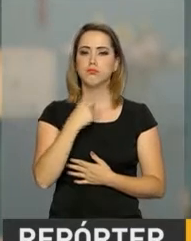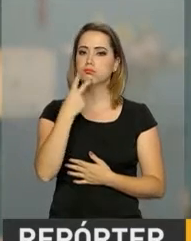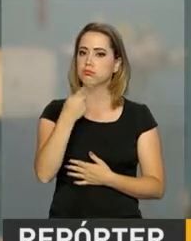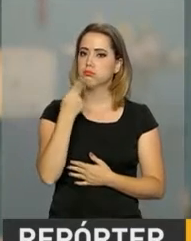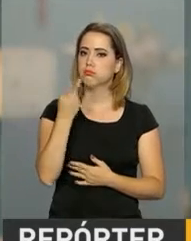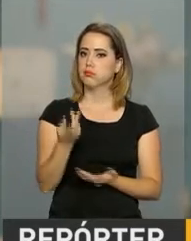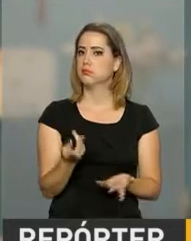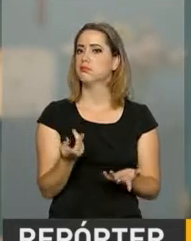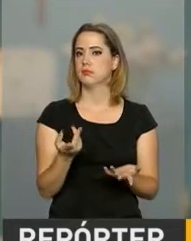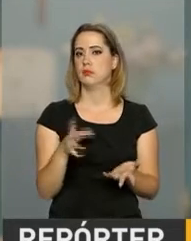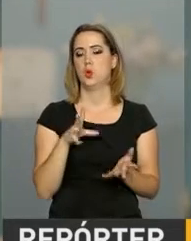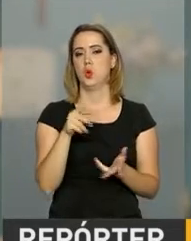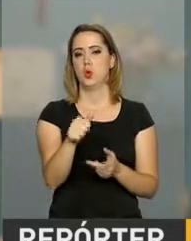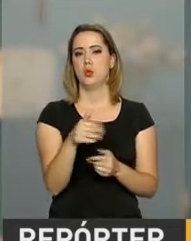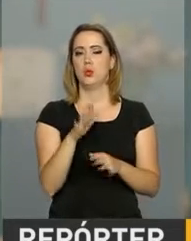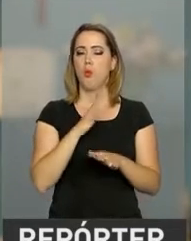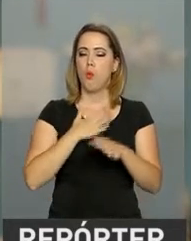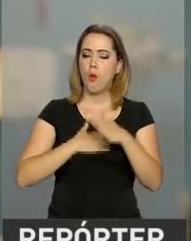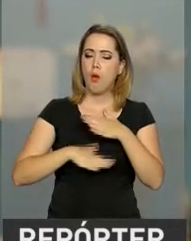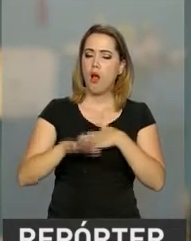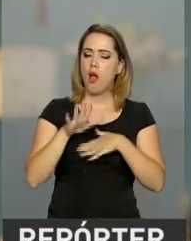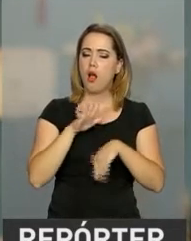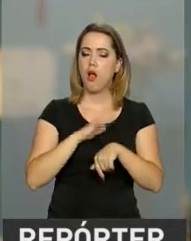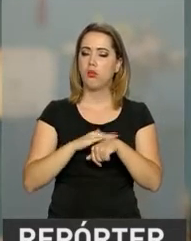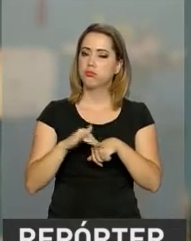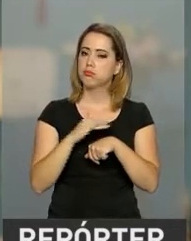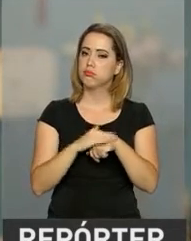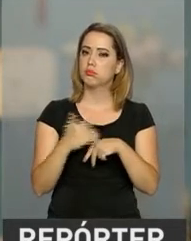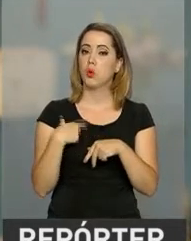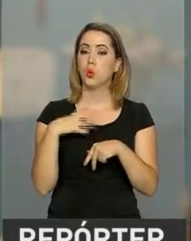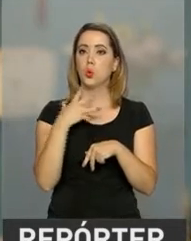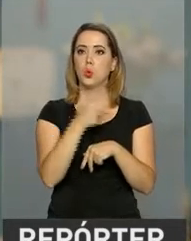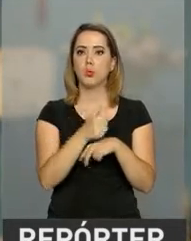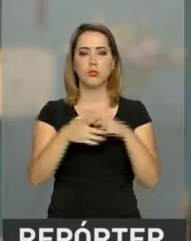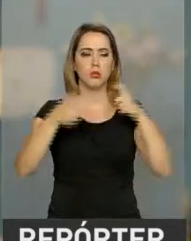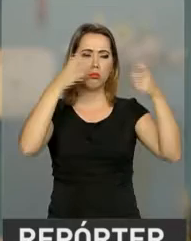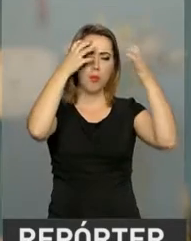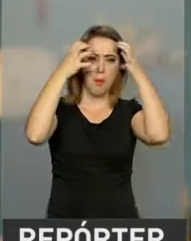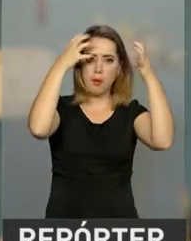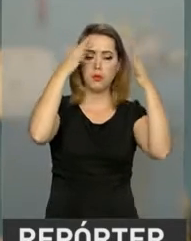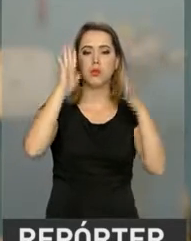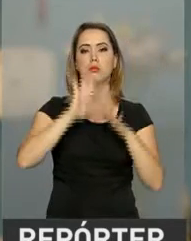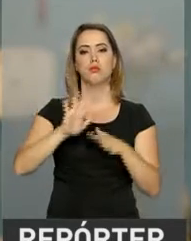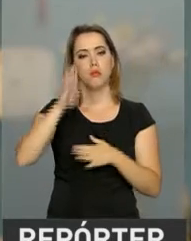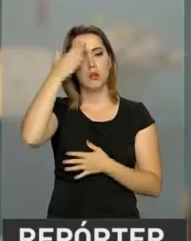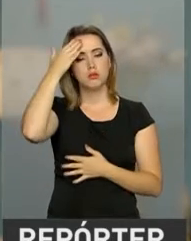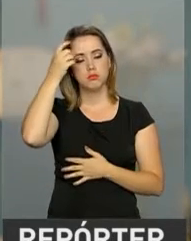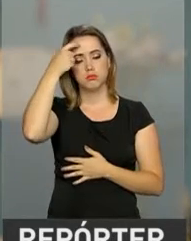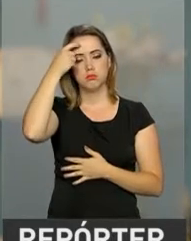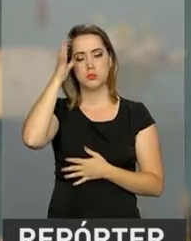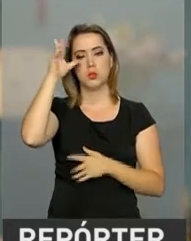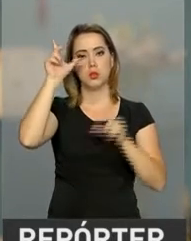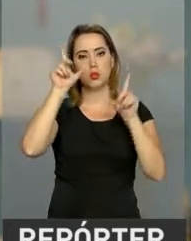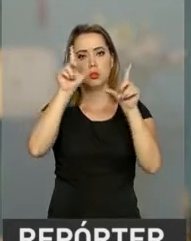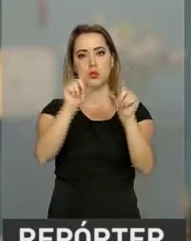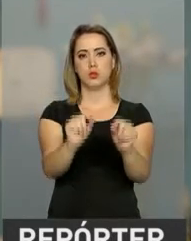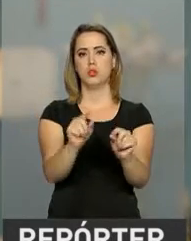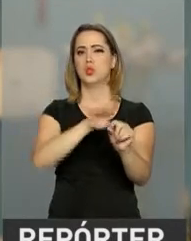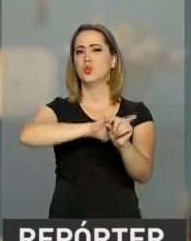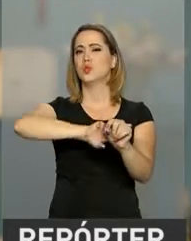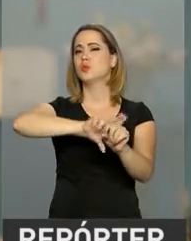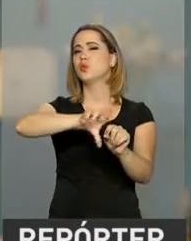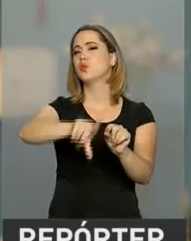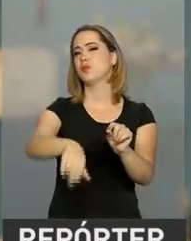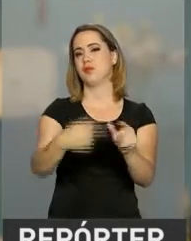acalmar neco gentileza esses conteúdos metais a gente começa time diminuir níveis de cortisol e